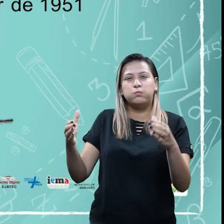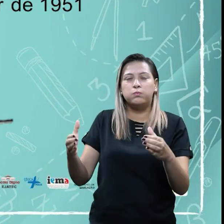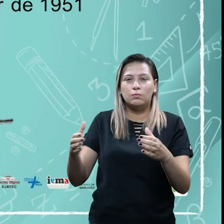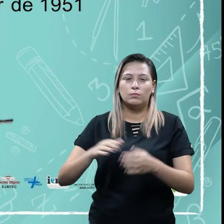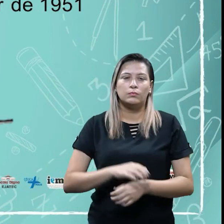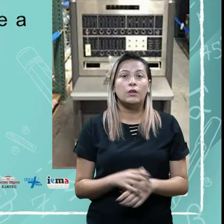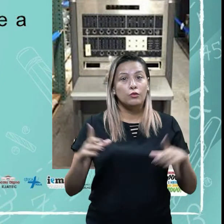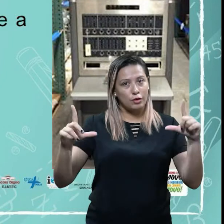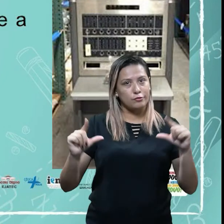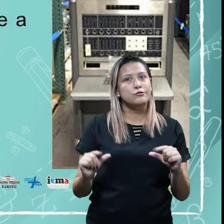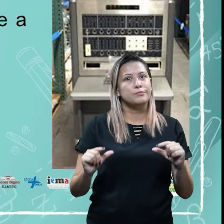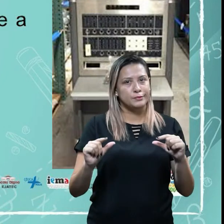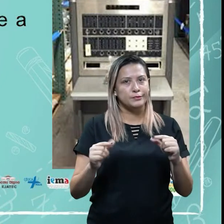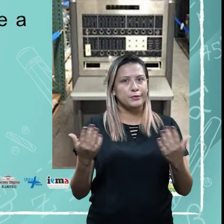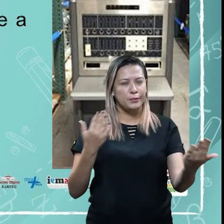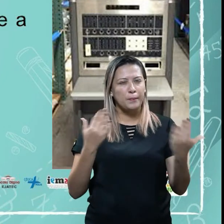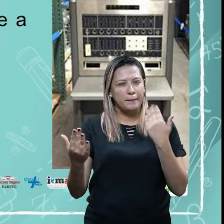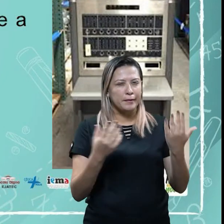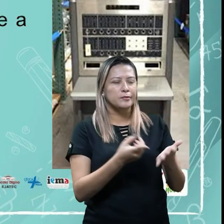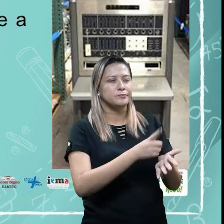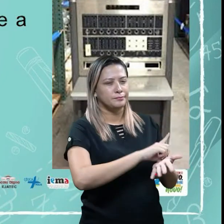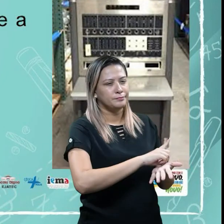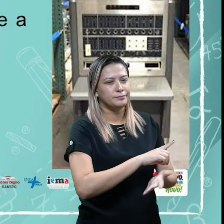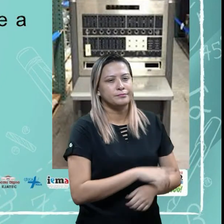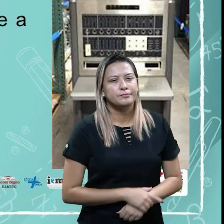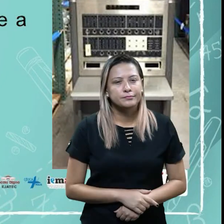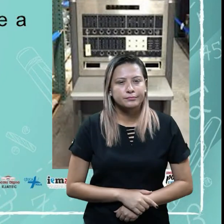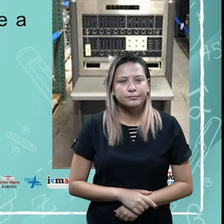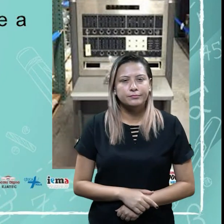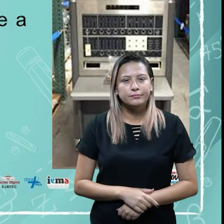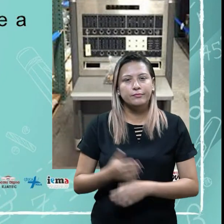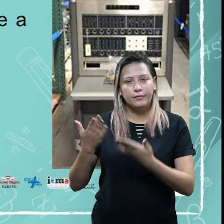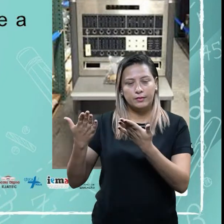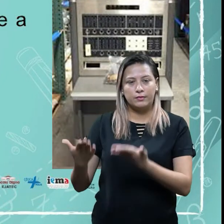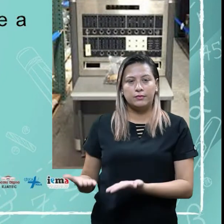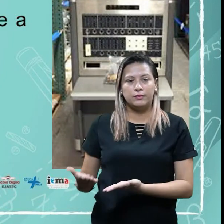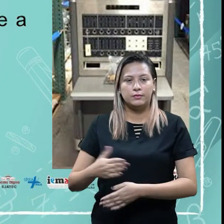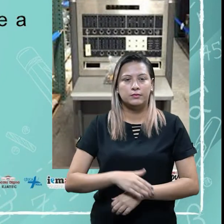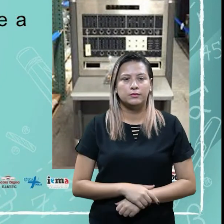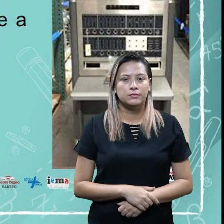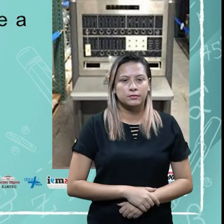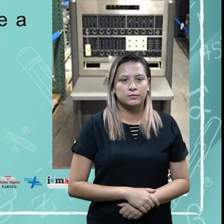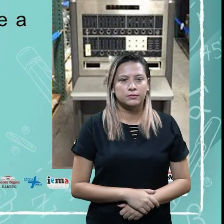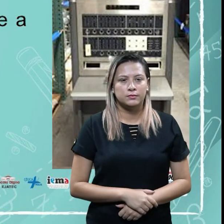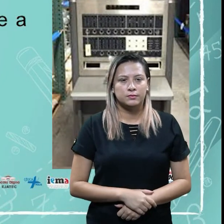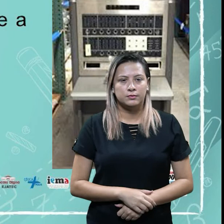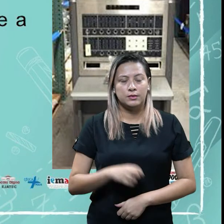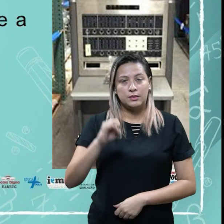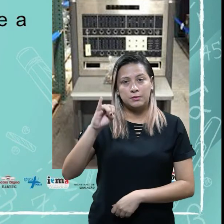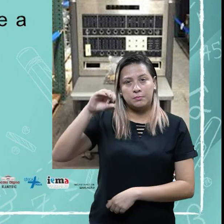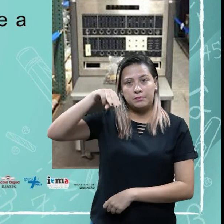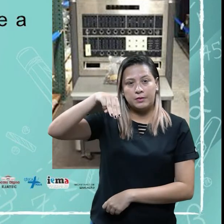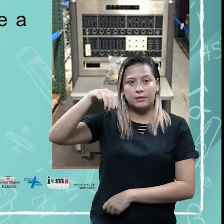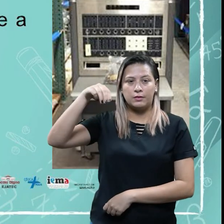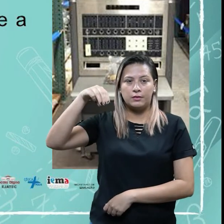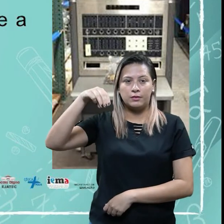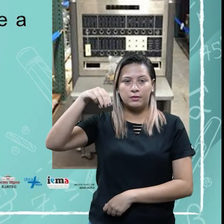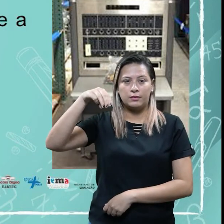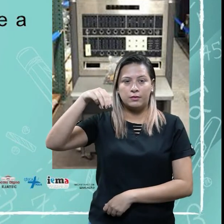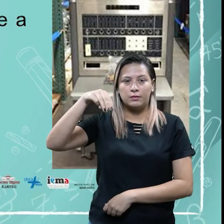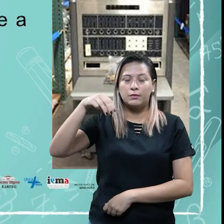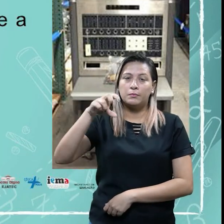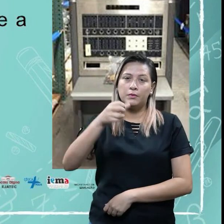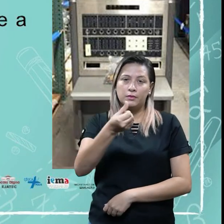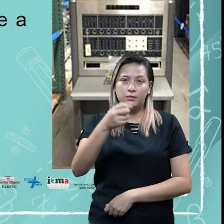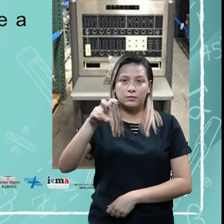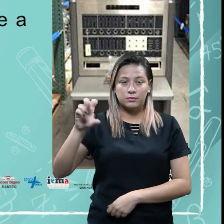reduziu bastante. O IBM 650, as dimensões eram de 1,5 m, tá? Quase